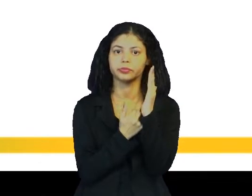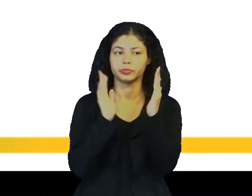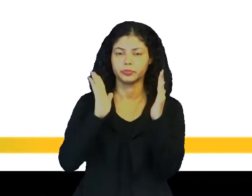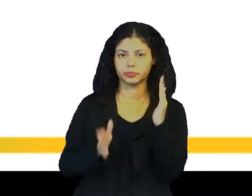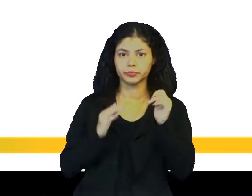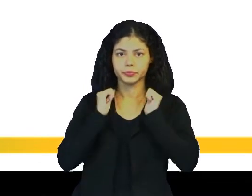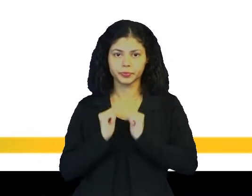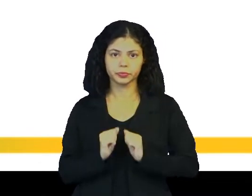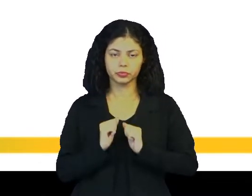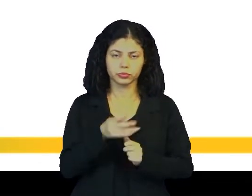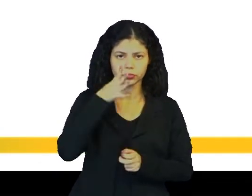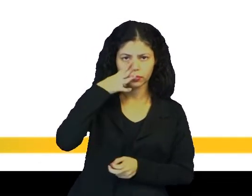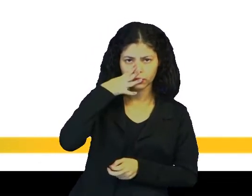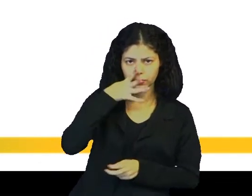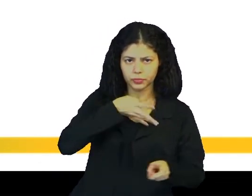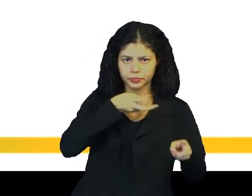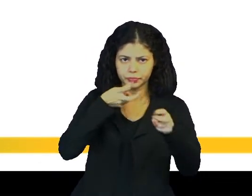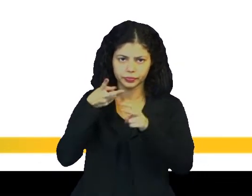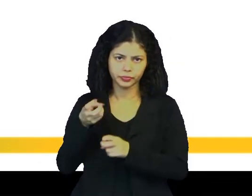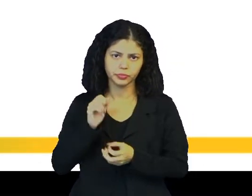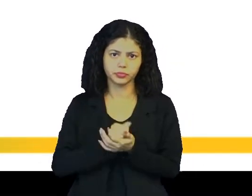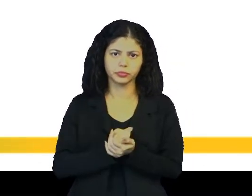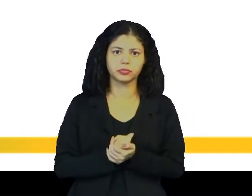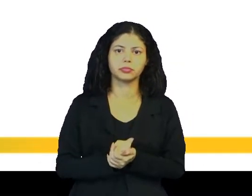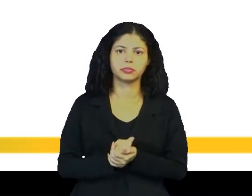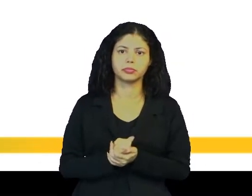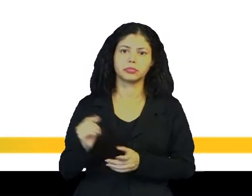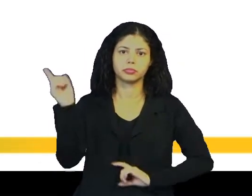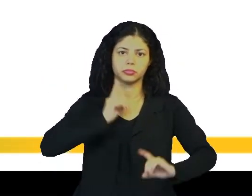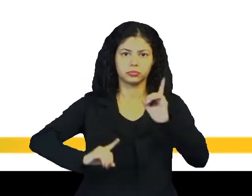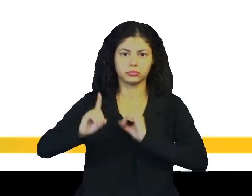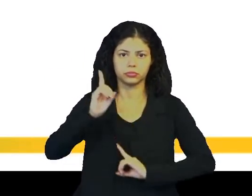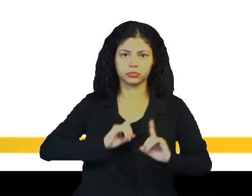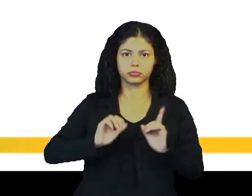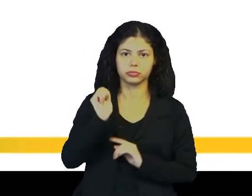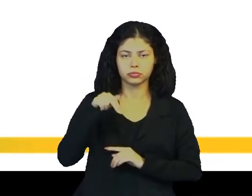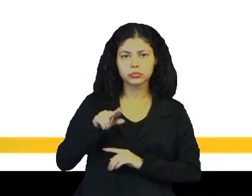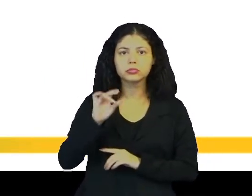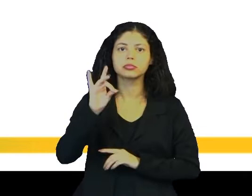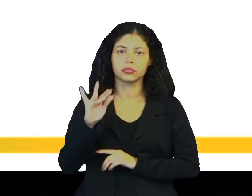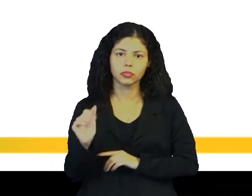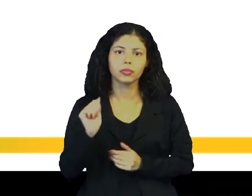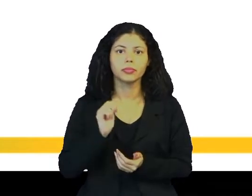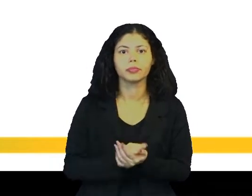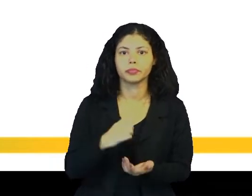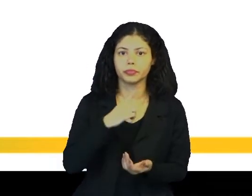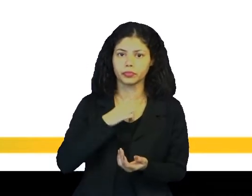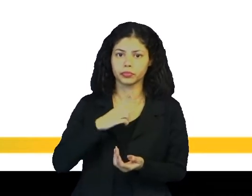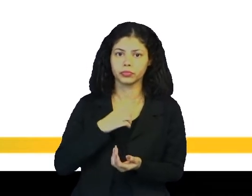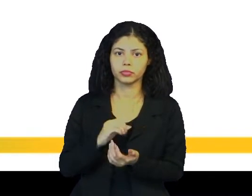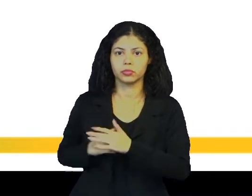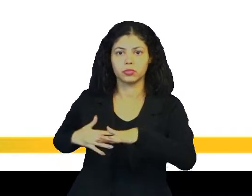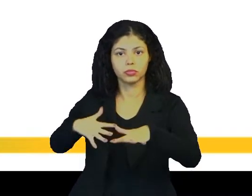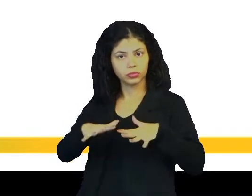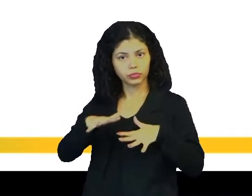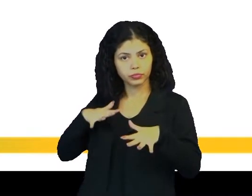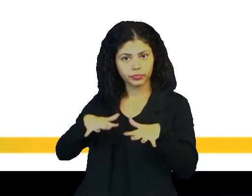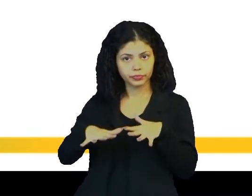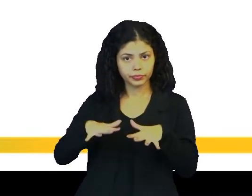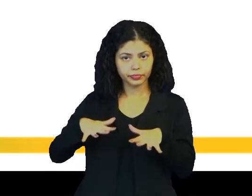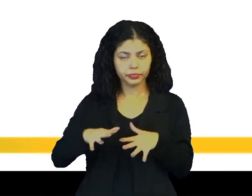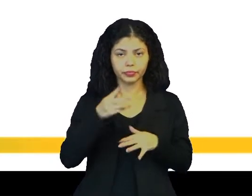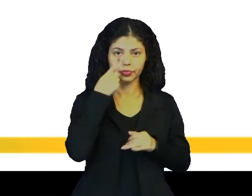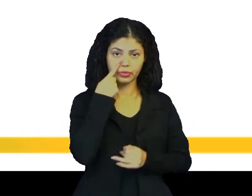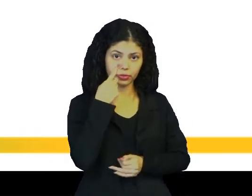já podemos observar, que o deus Anubis aí, ele está, de certa forma, se movimentando,